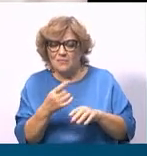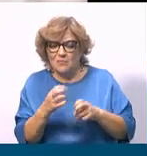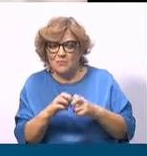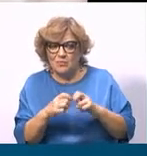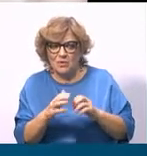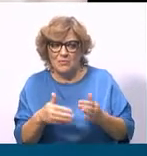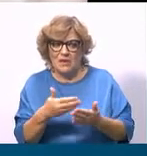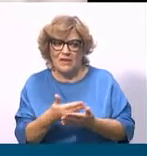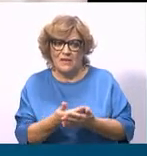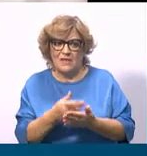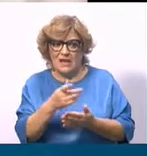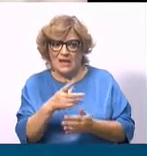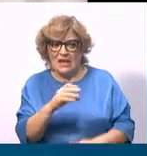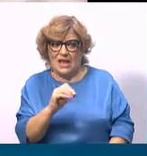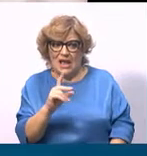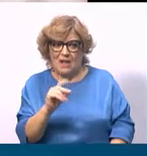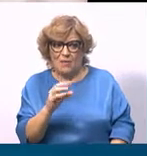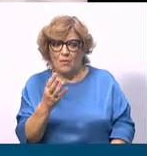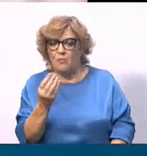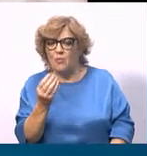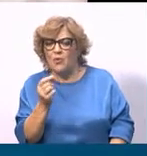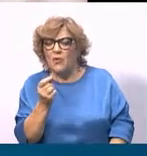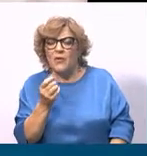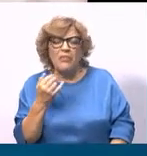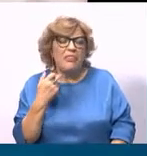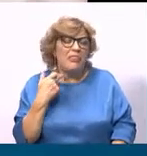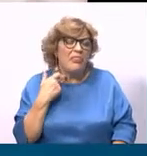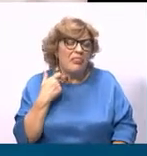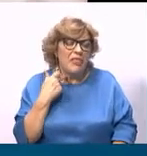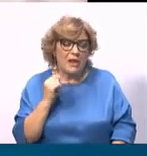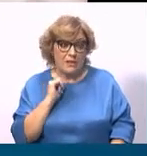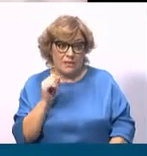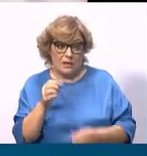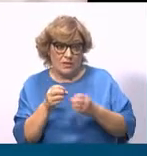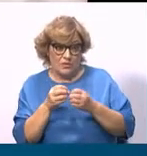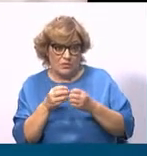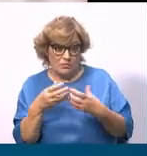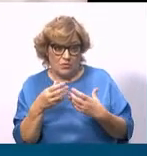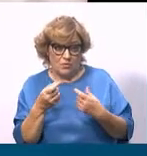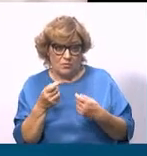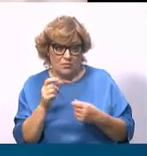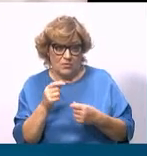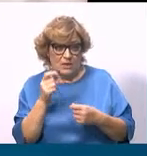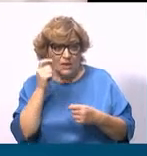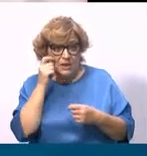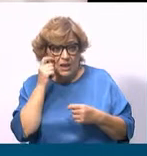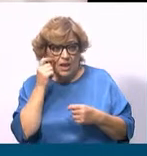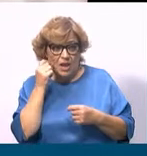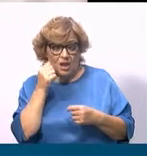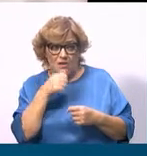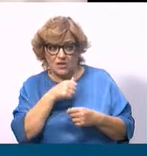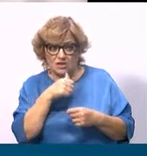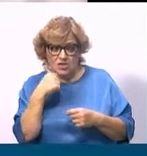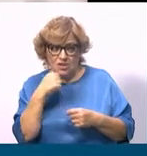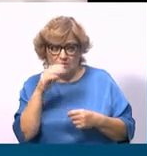que faz com que exista depois este calo que, por muito pequenino que seja, em termos de dimensão e de extensão, quem padece deles sabe